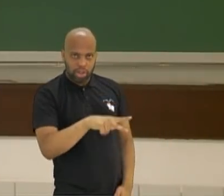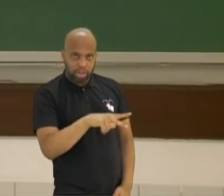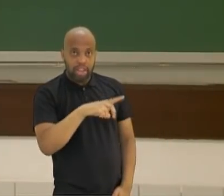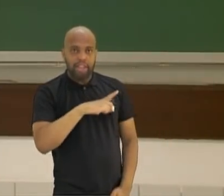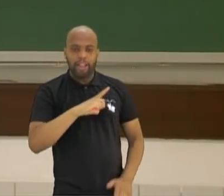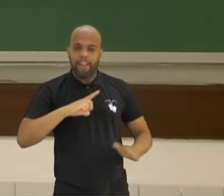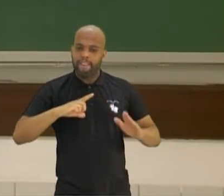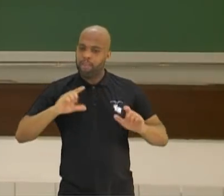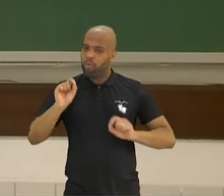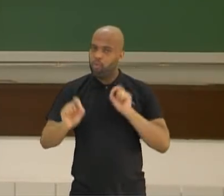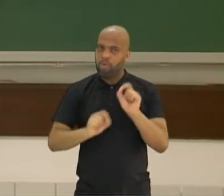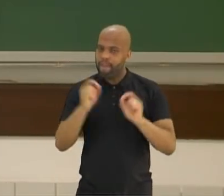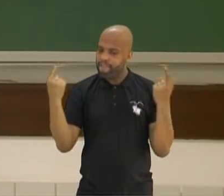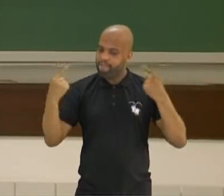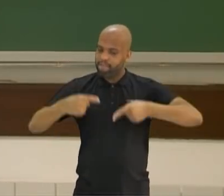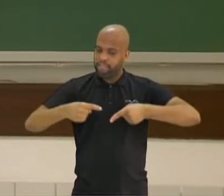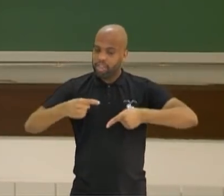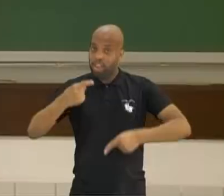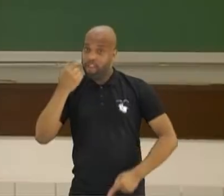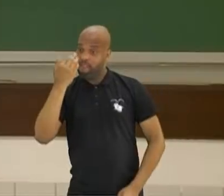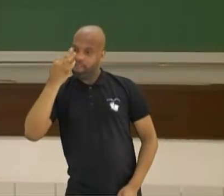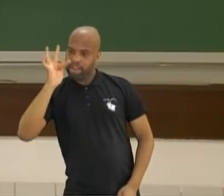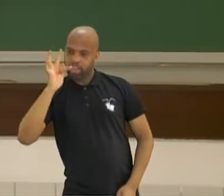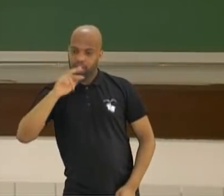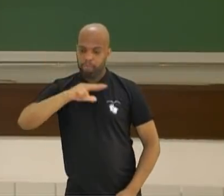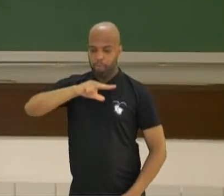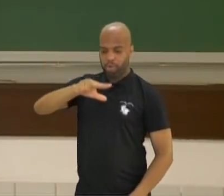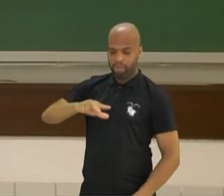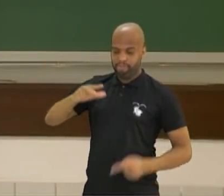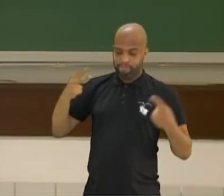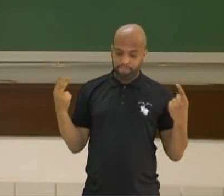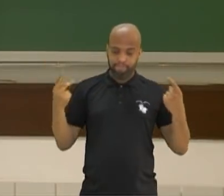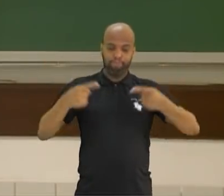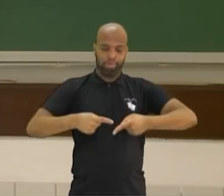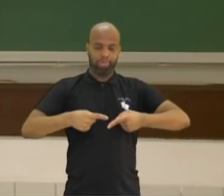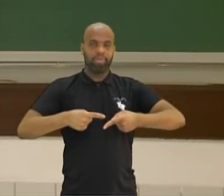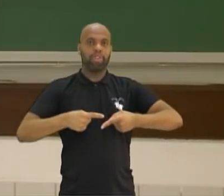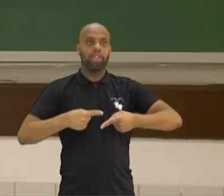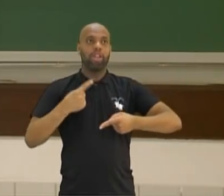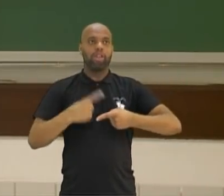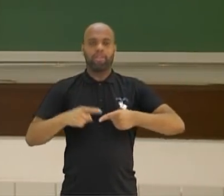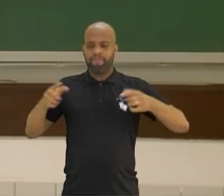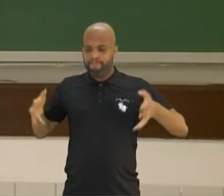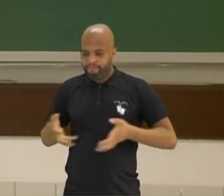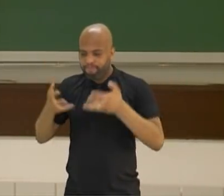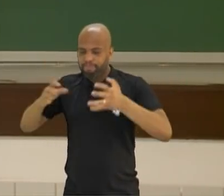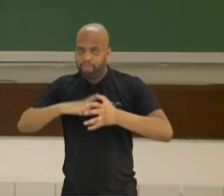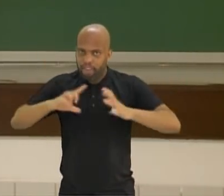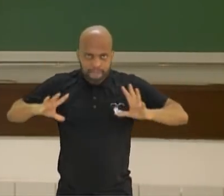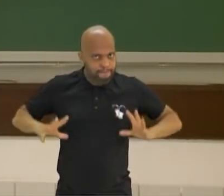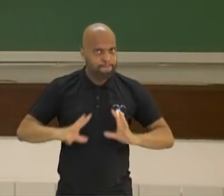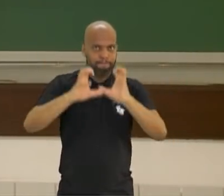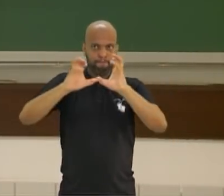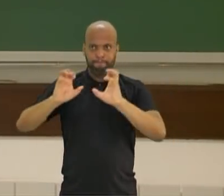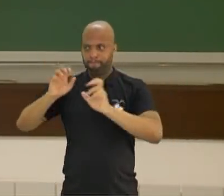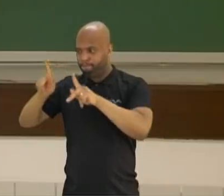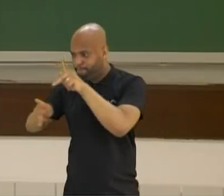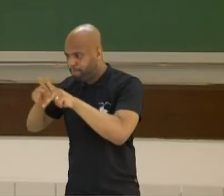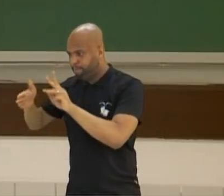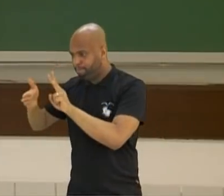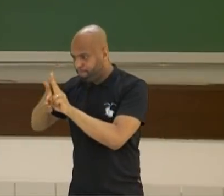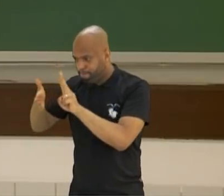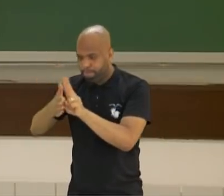franceses e portugueses que vai envolver uma população que aqui já existia. Eles vão acabar incentivando esse conflito. Para